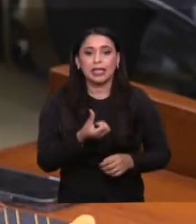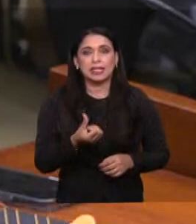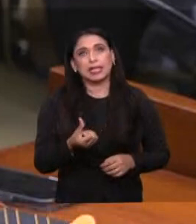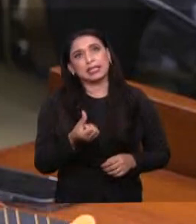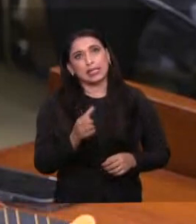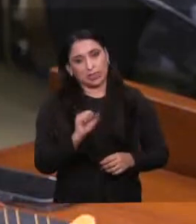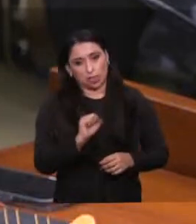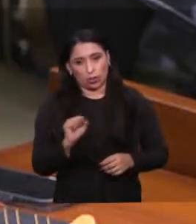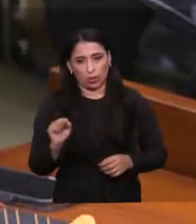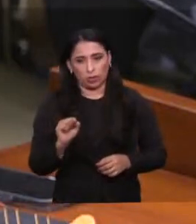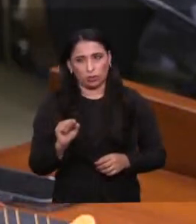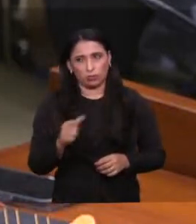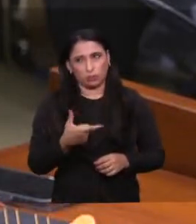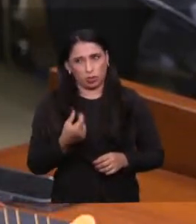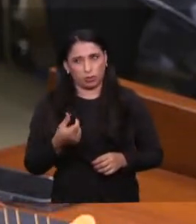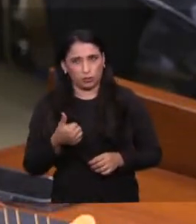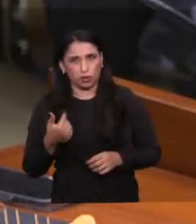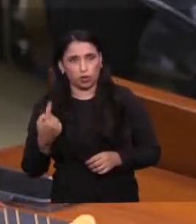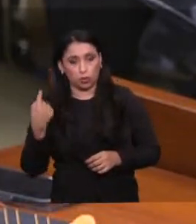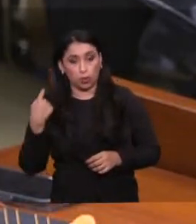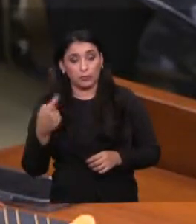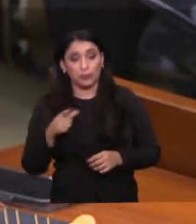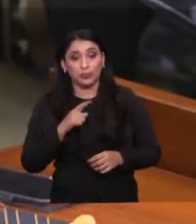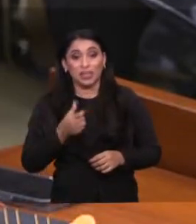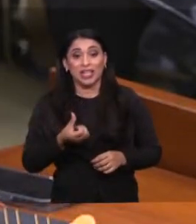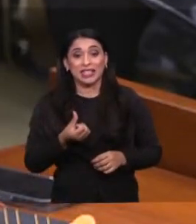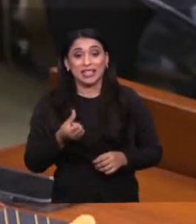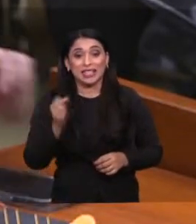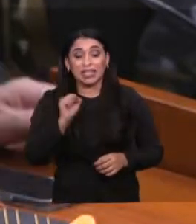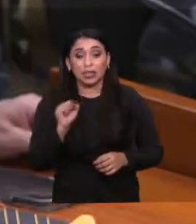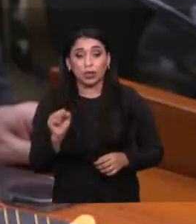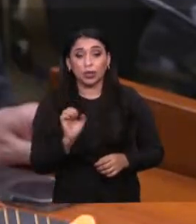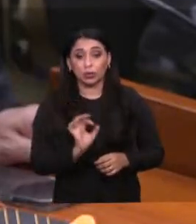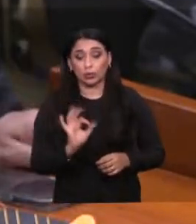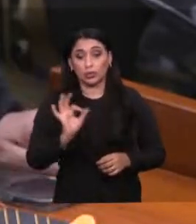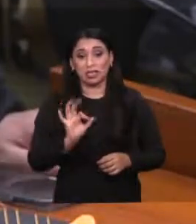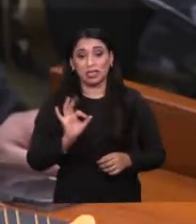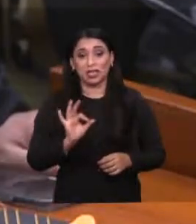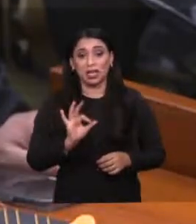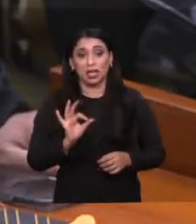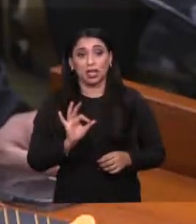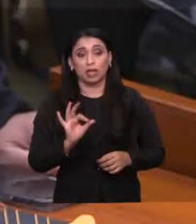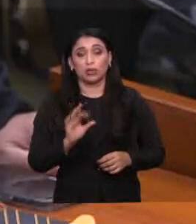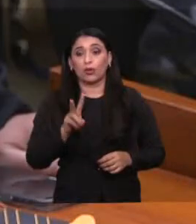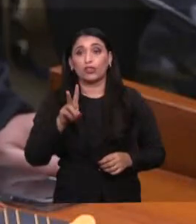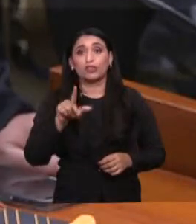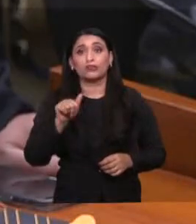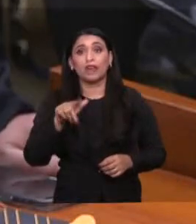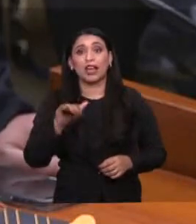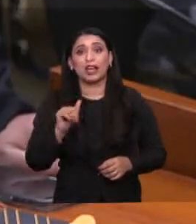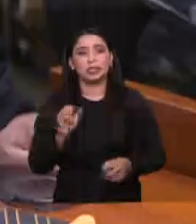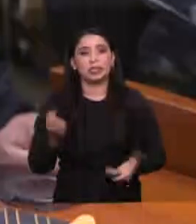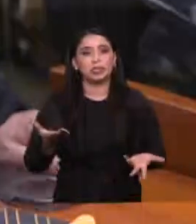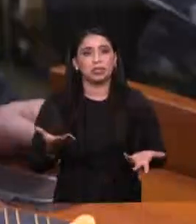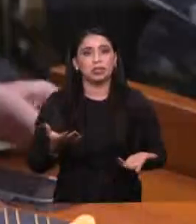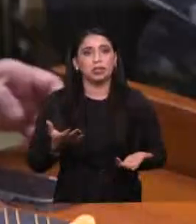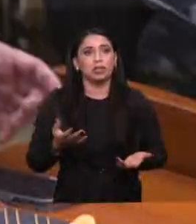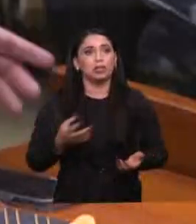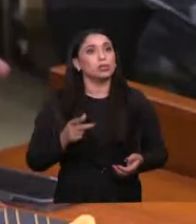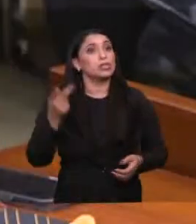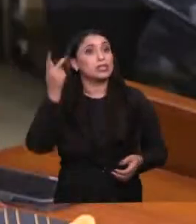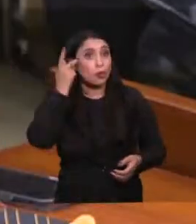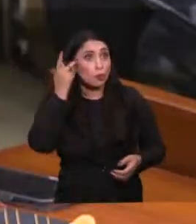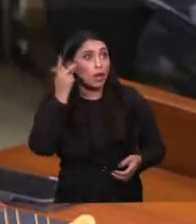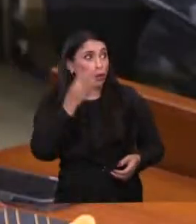tinha no final de 2021, 68% de cargos de juízes vagos. Não vamos vamos falar só do Acre, não. Vamos falar do Tribunal de Justiça de São